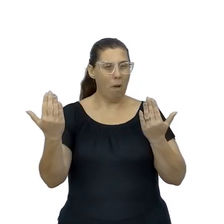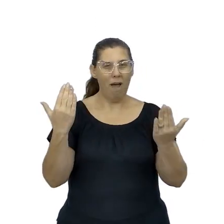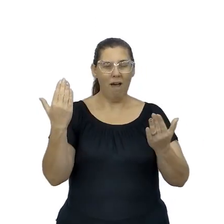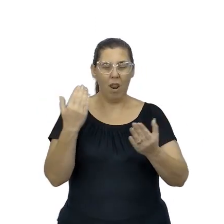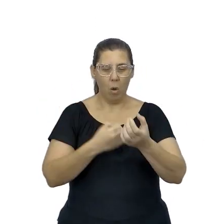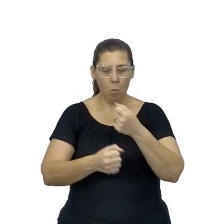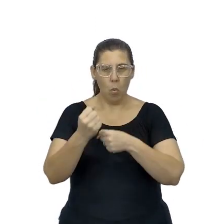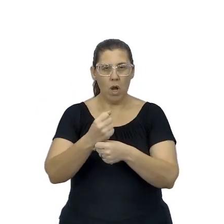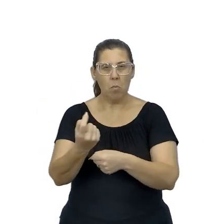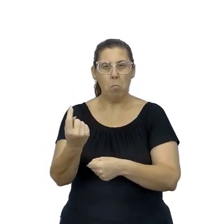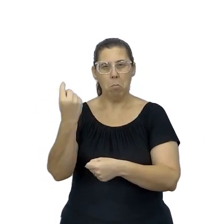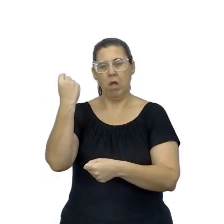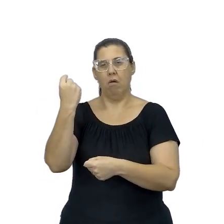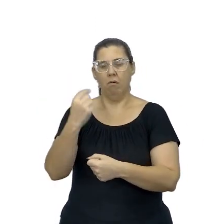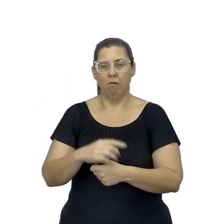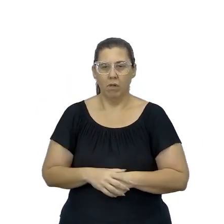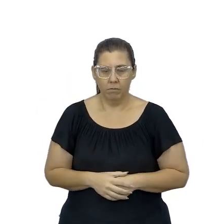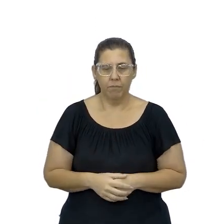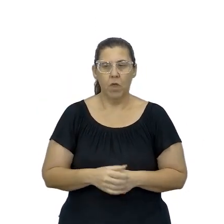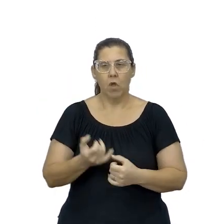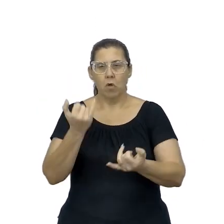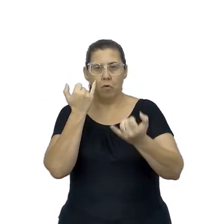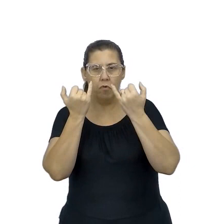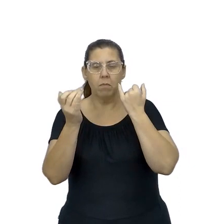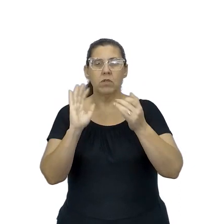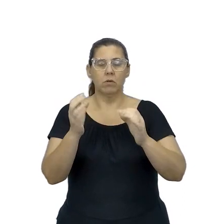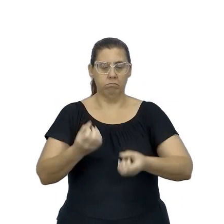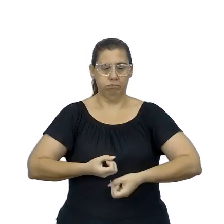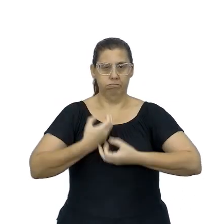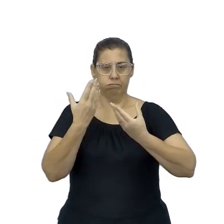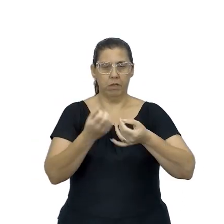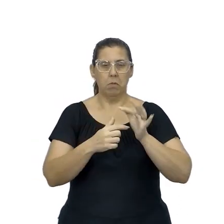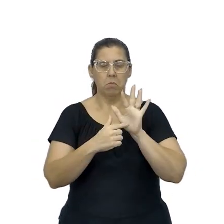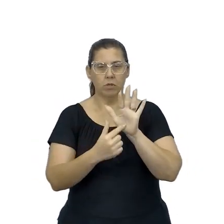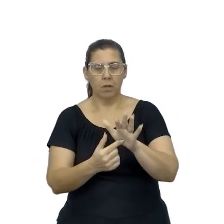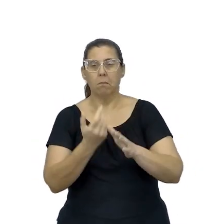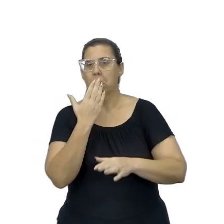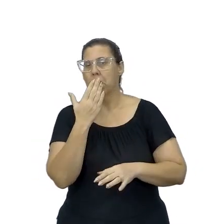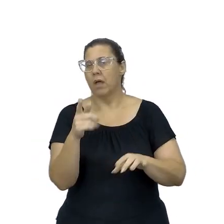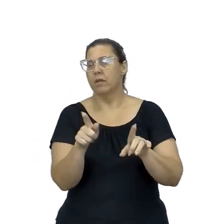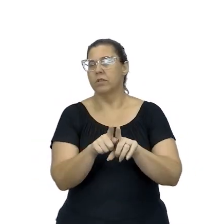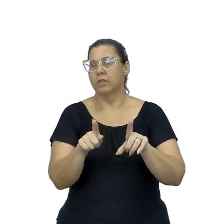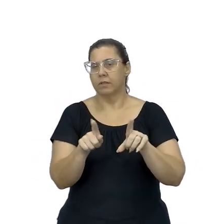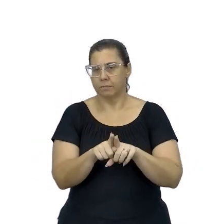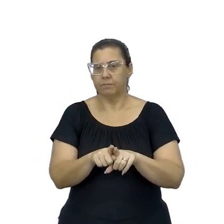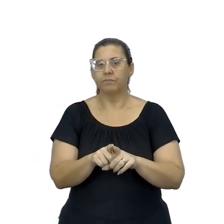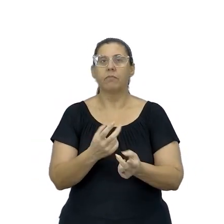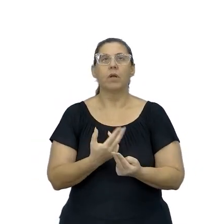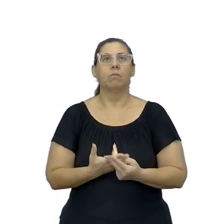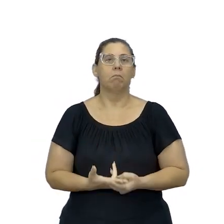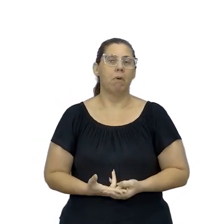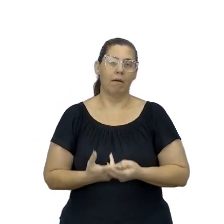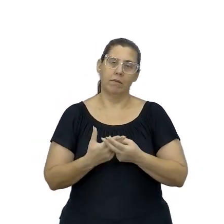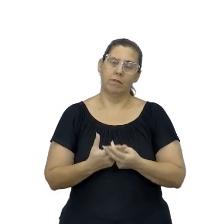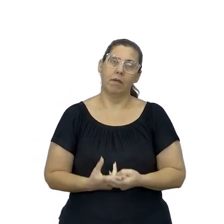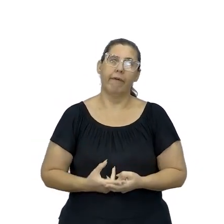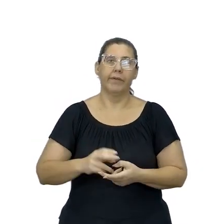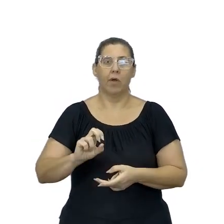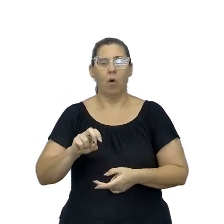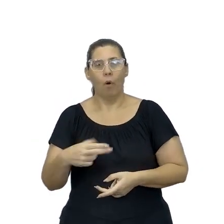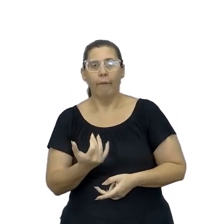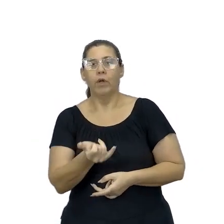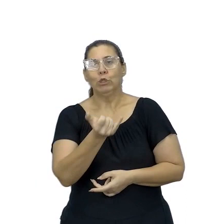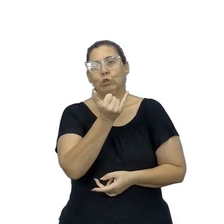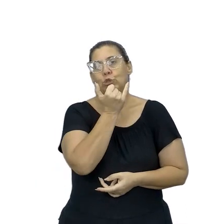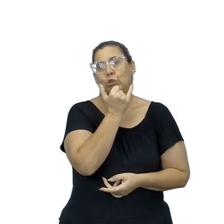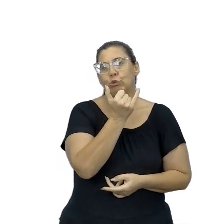passado. Algumas dessas informações a gente já passou para vocês, então a gente também pede aí uma paciência ou desculpas mesmo por estar